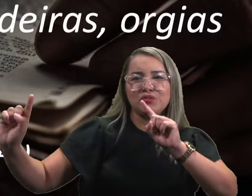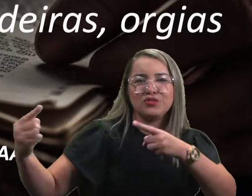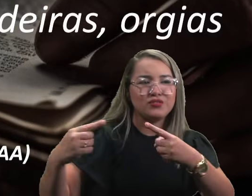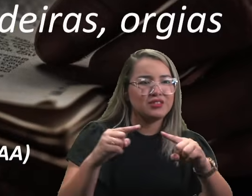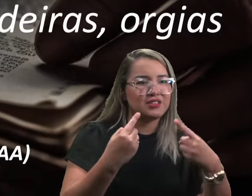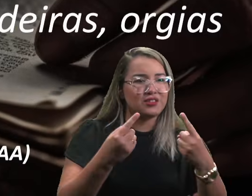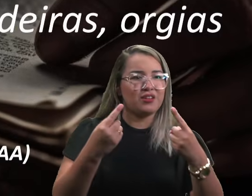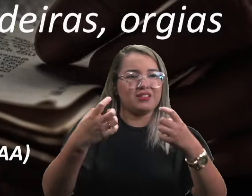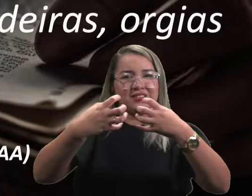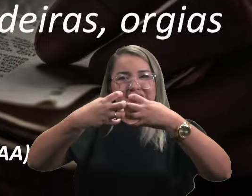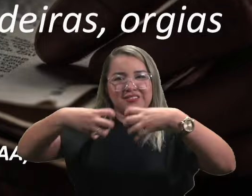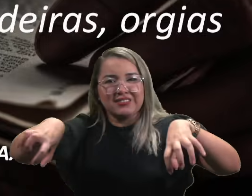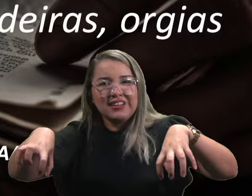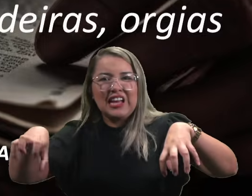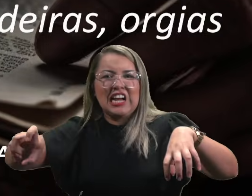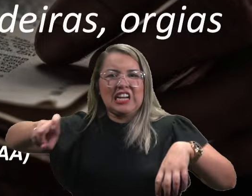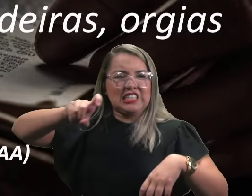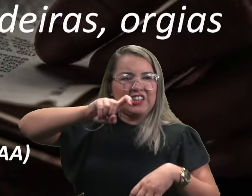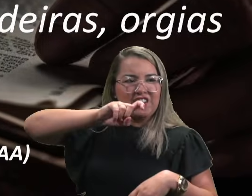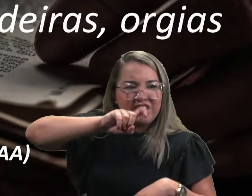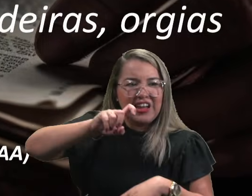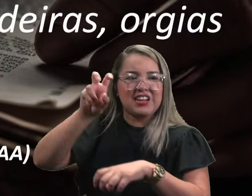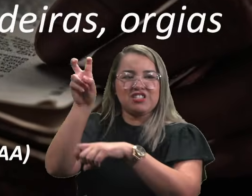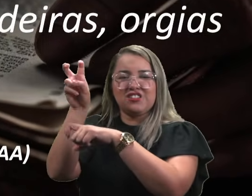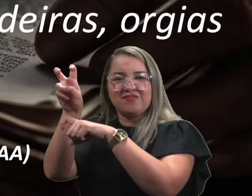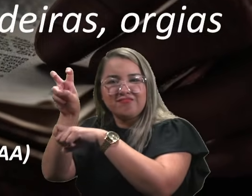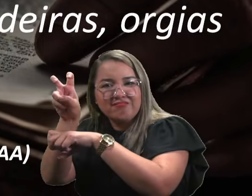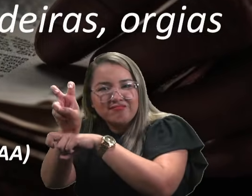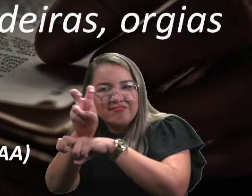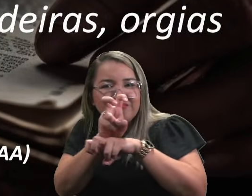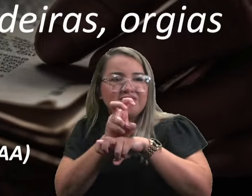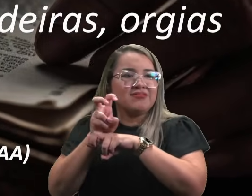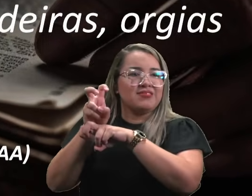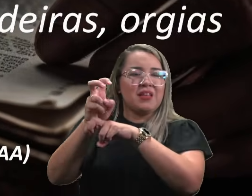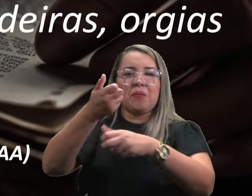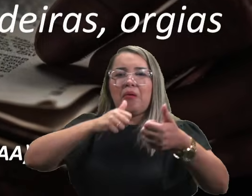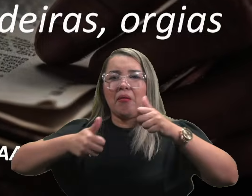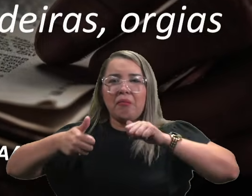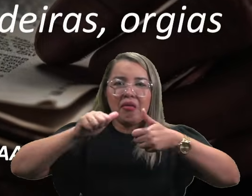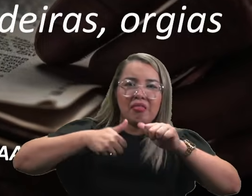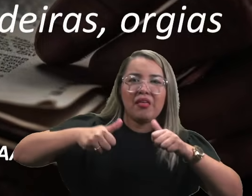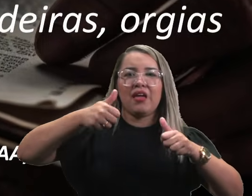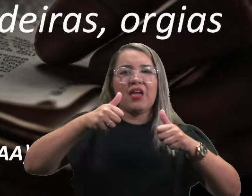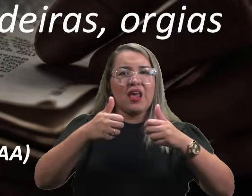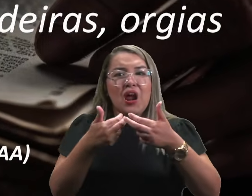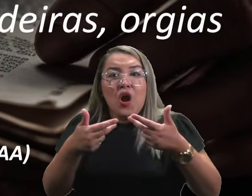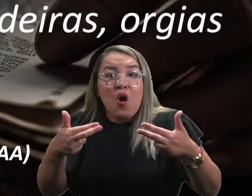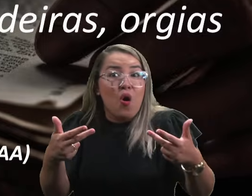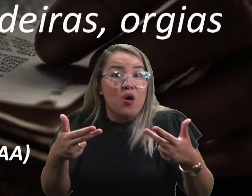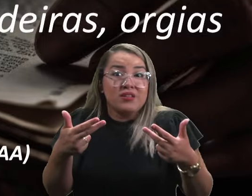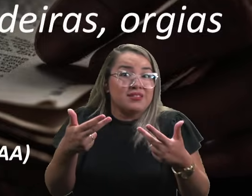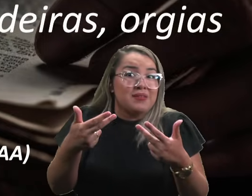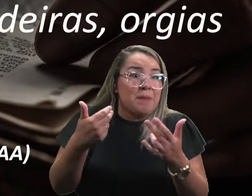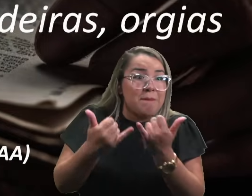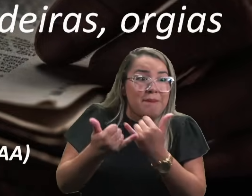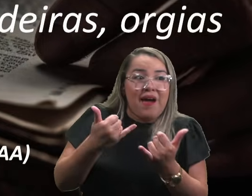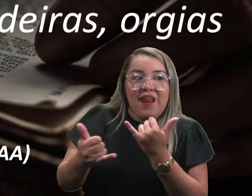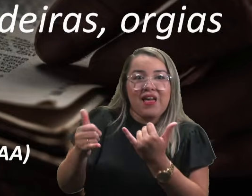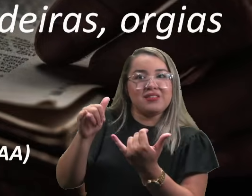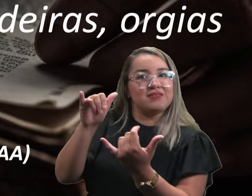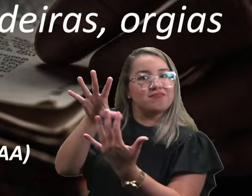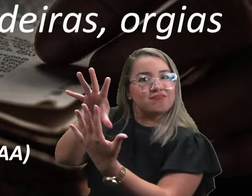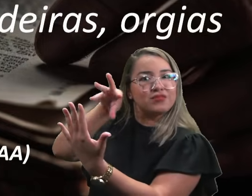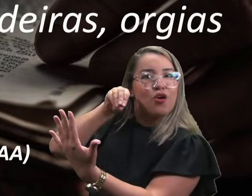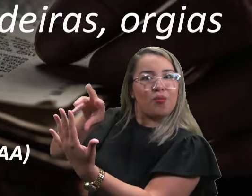divisões, facções, invejas, bebedeiras, orgias e coisas semelhantes a estas. Declaro